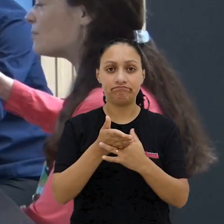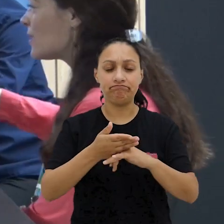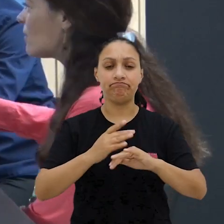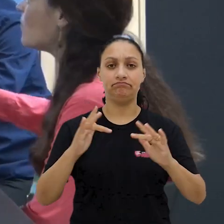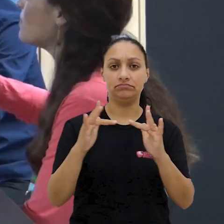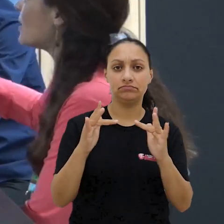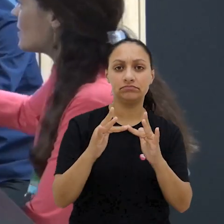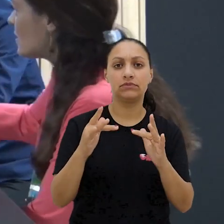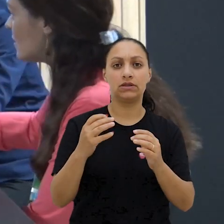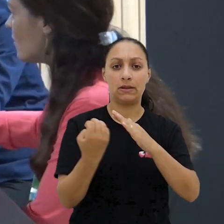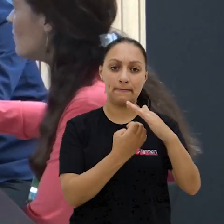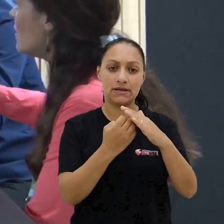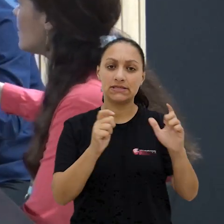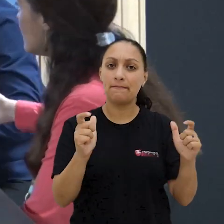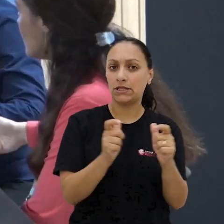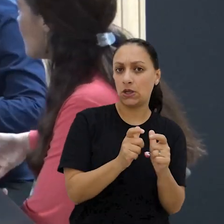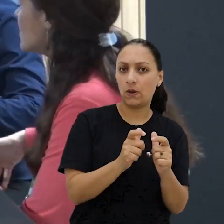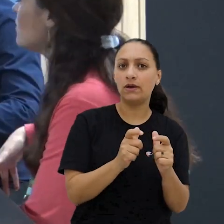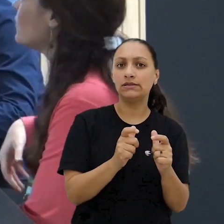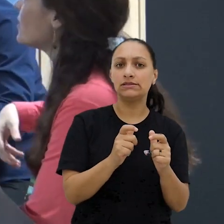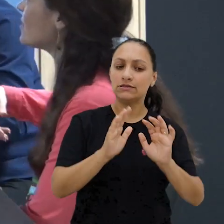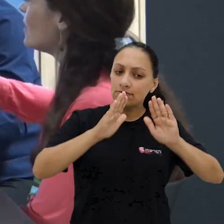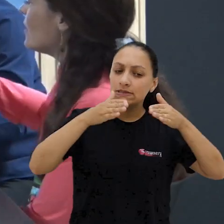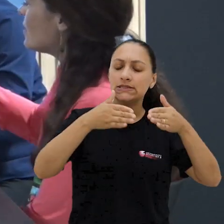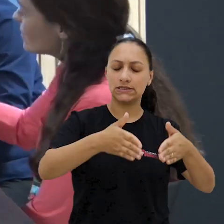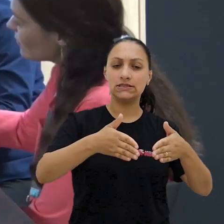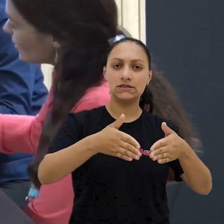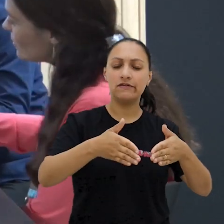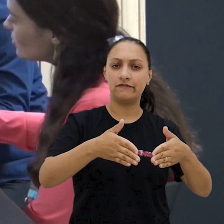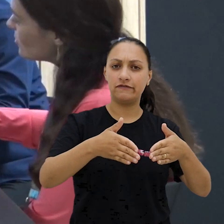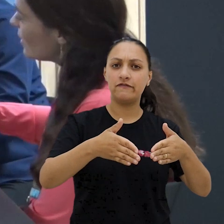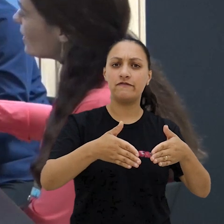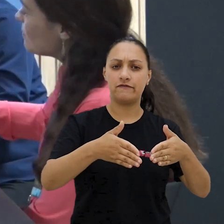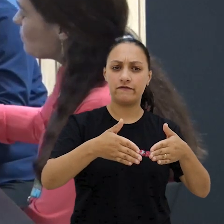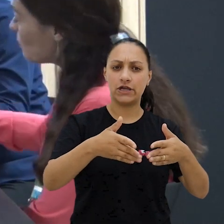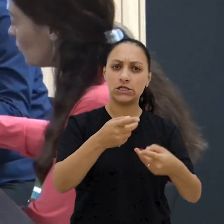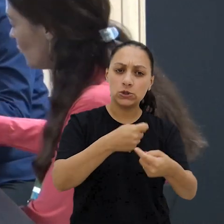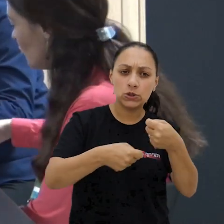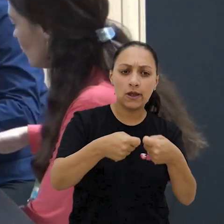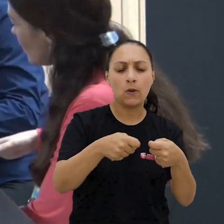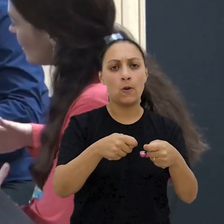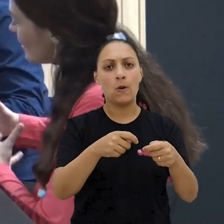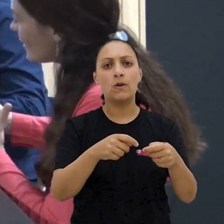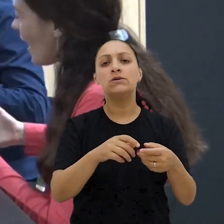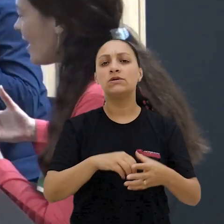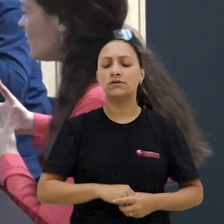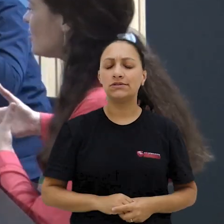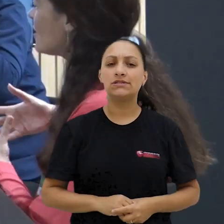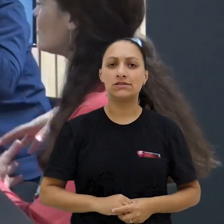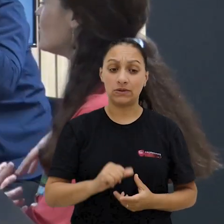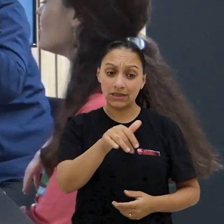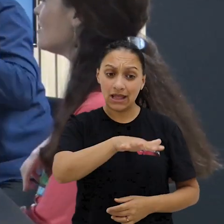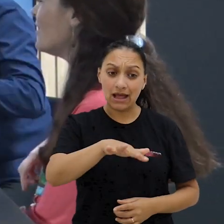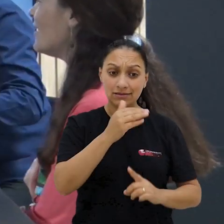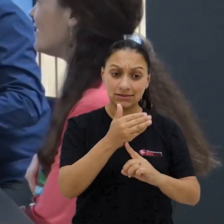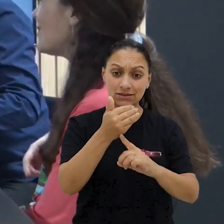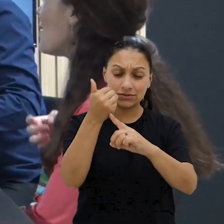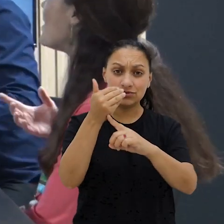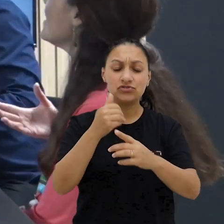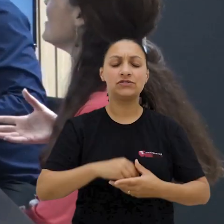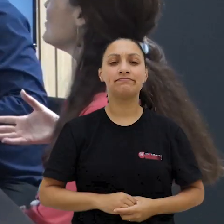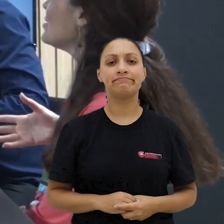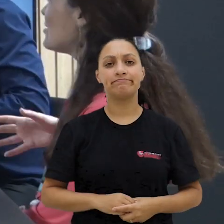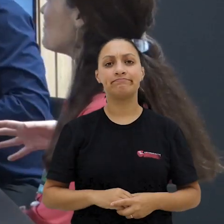empresas pequenas, com empresas que são específicas, que estão dentro, né, muito ali na área de